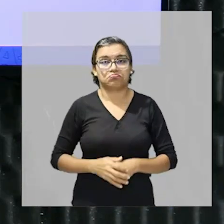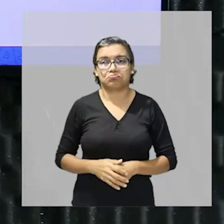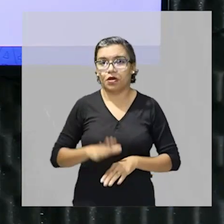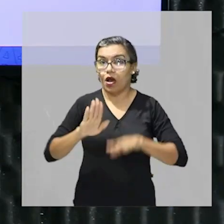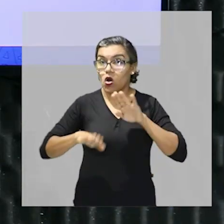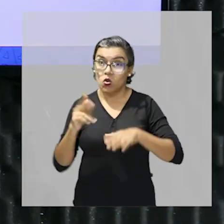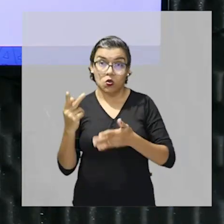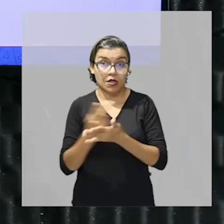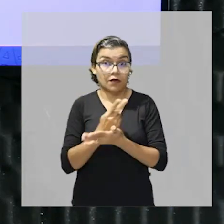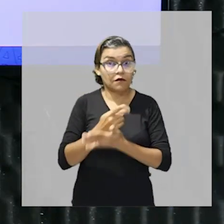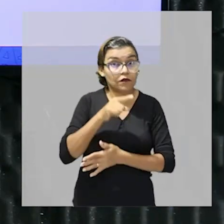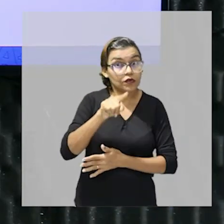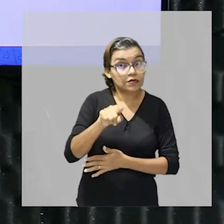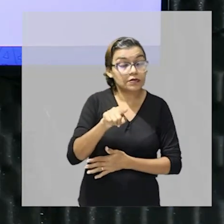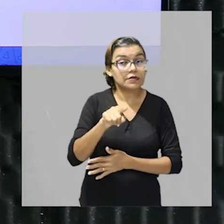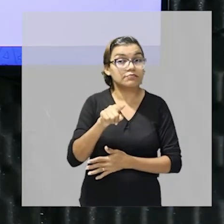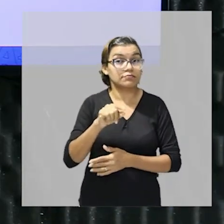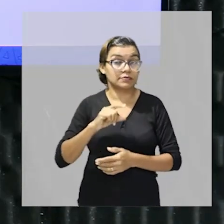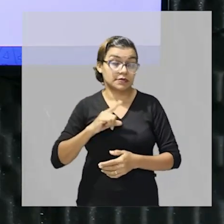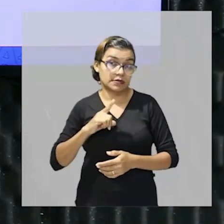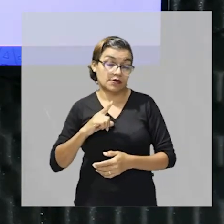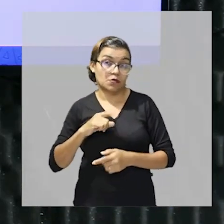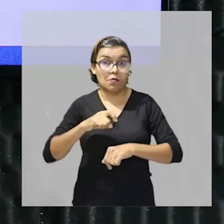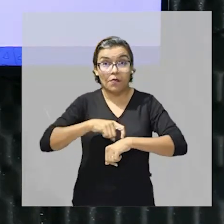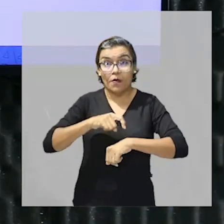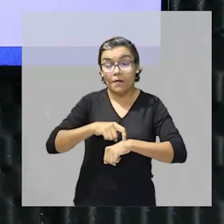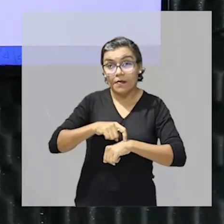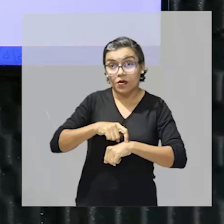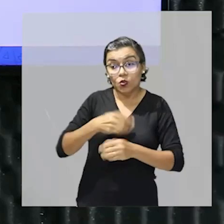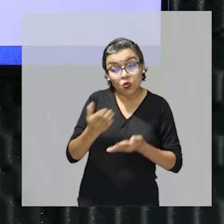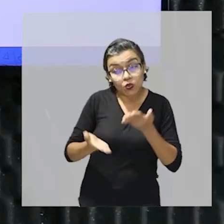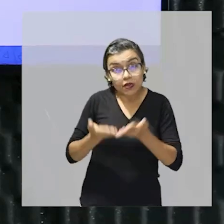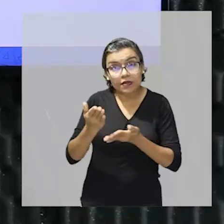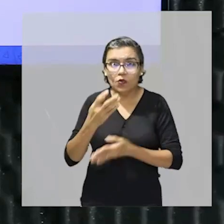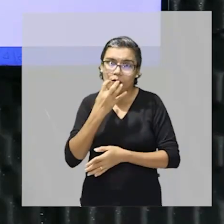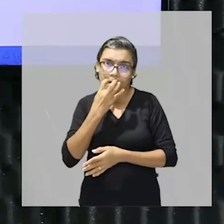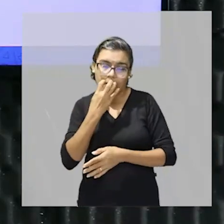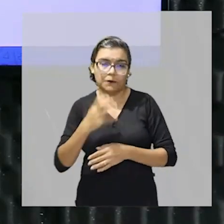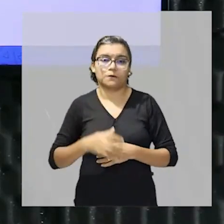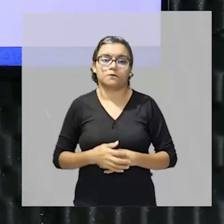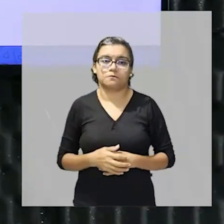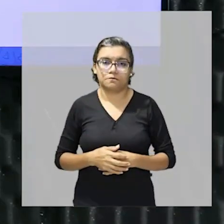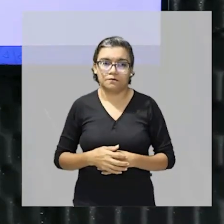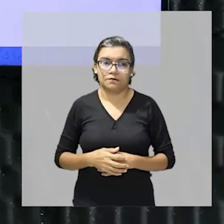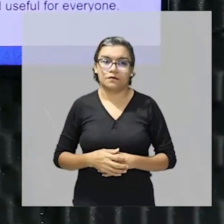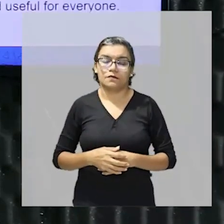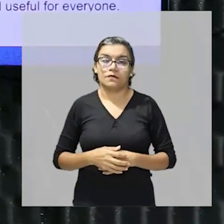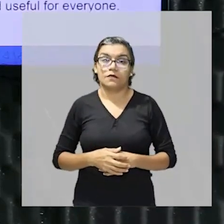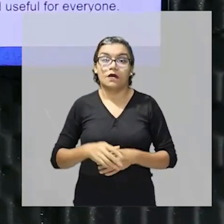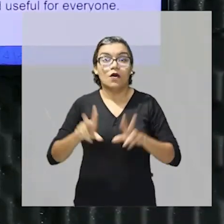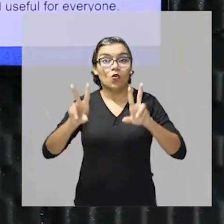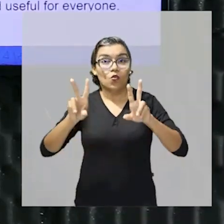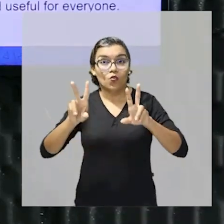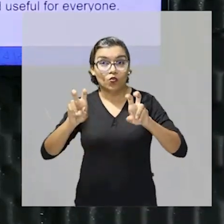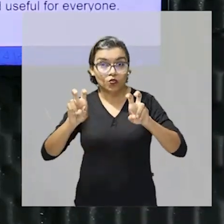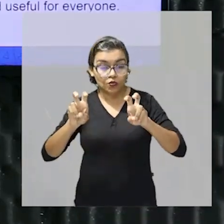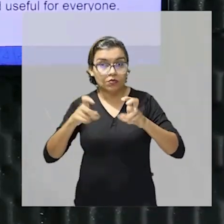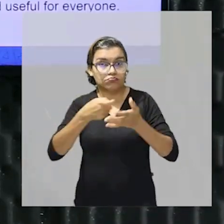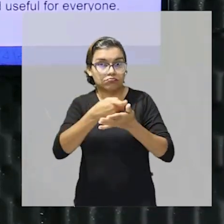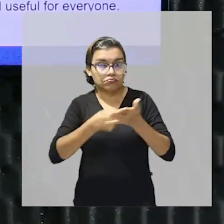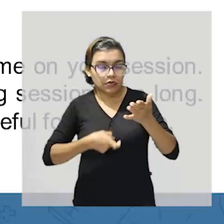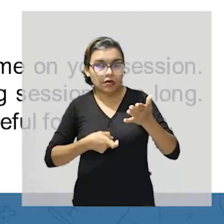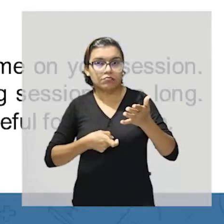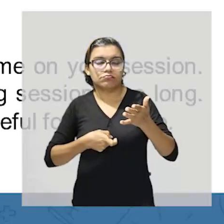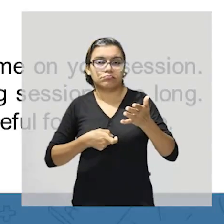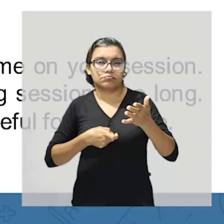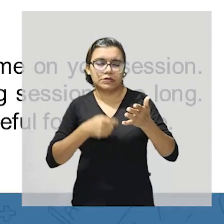você pode estar cometendo com o seu cachorro, treinamento dele. É um texto que tem um parágrafo introdutório e na